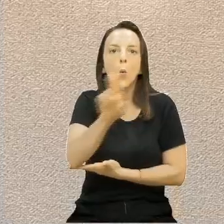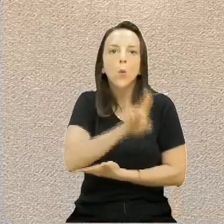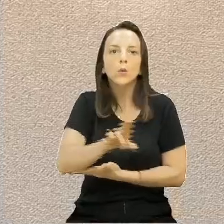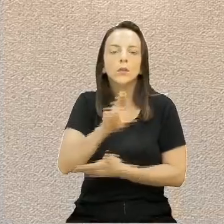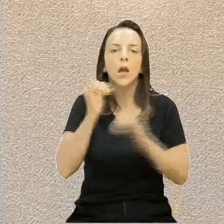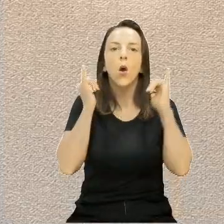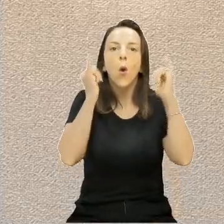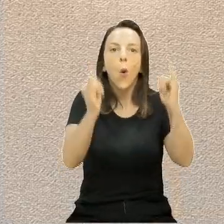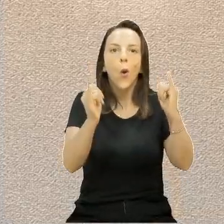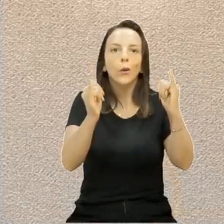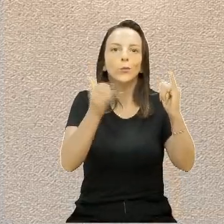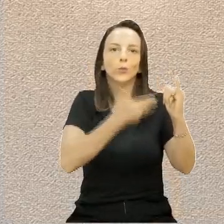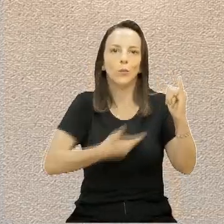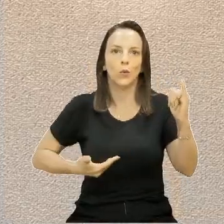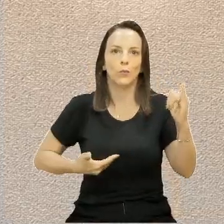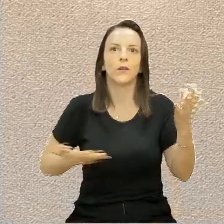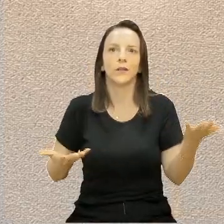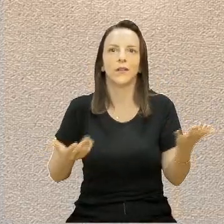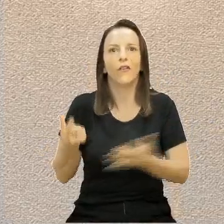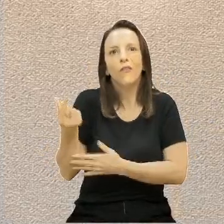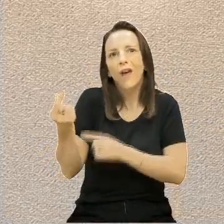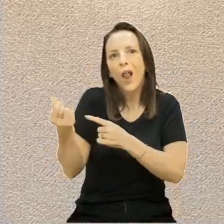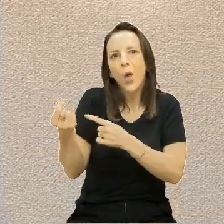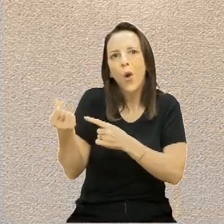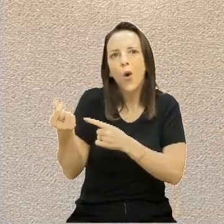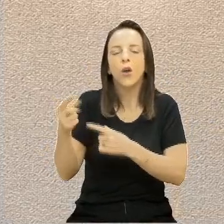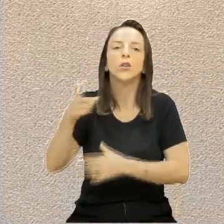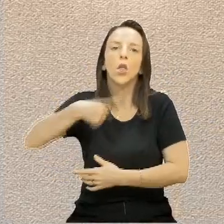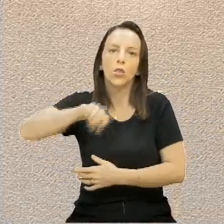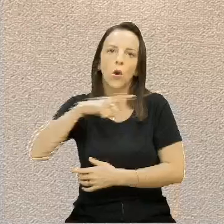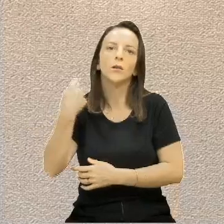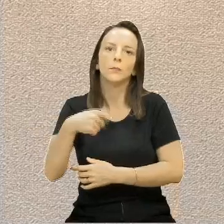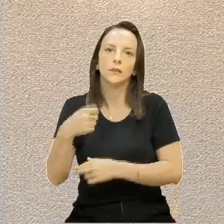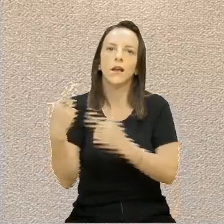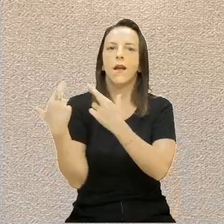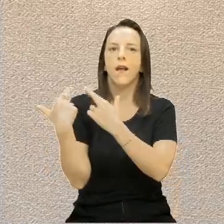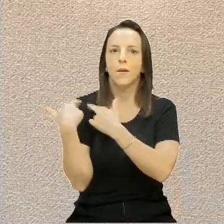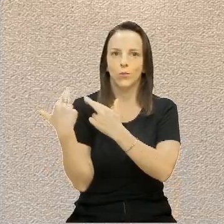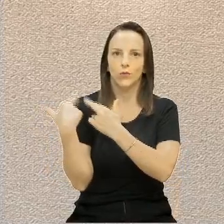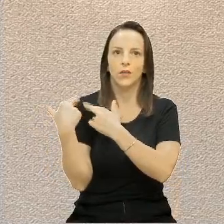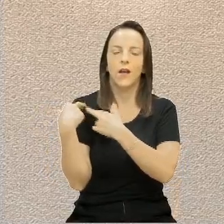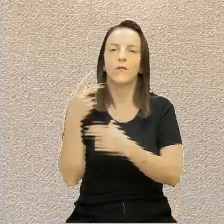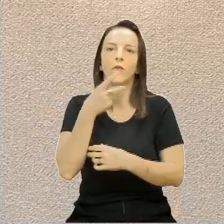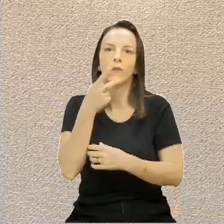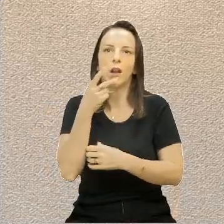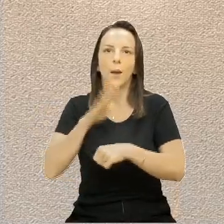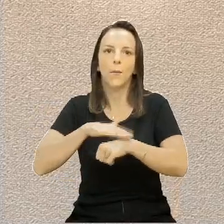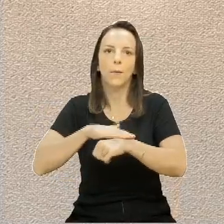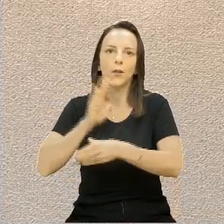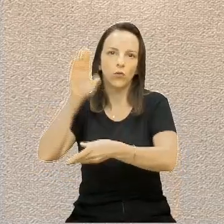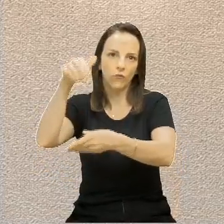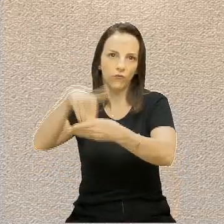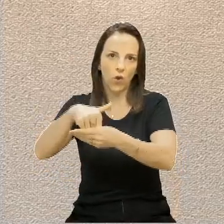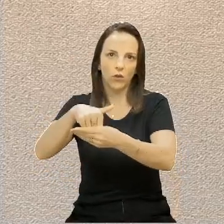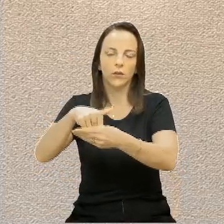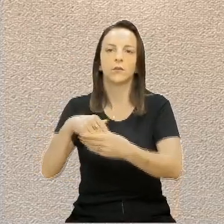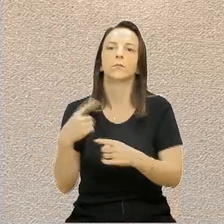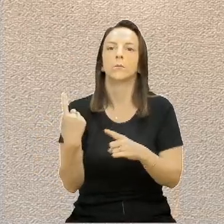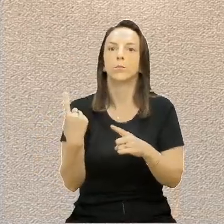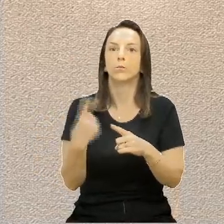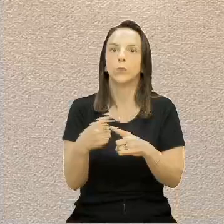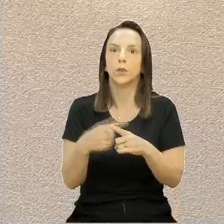Lucino Messa, de passagem. Então a gente tem que ter responsabilidade nessa questão de votar pelo subsídio, a fim